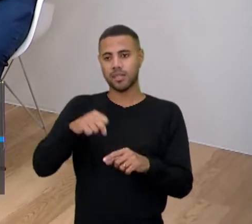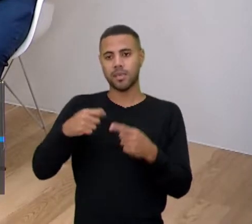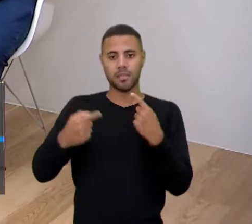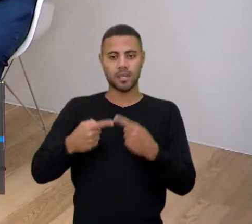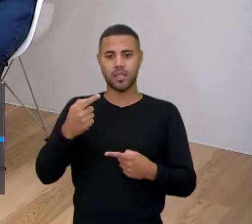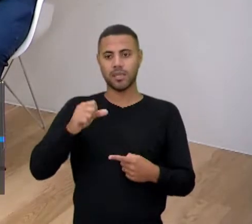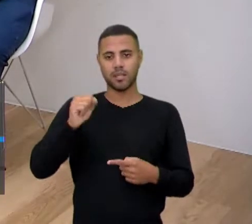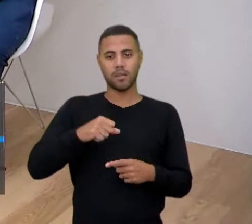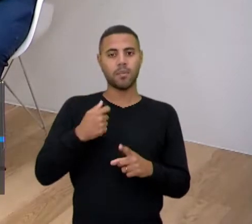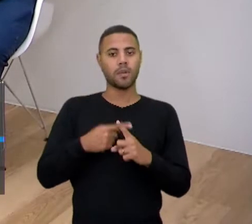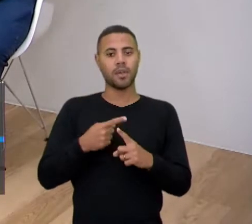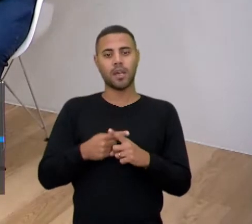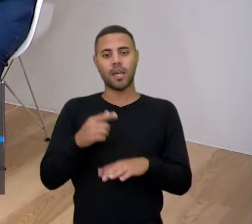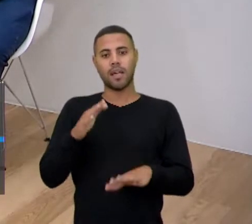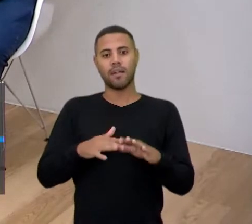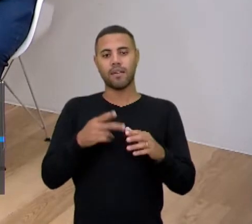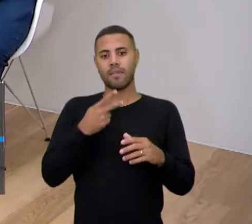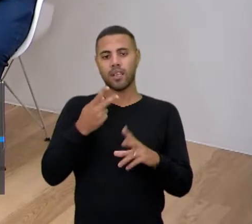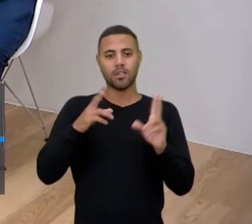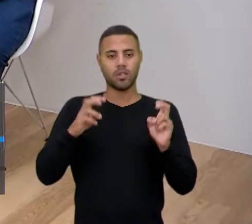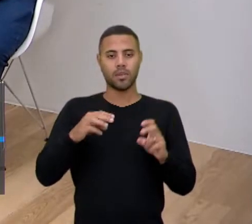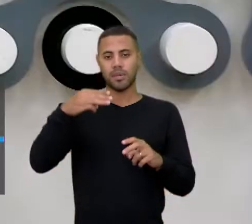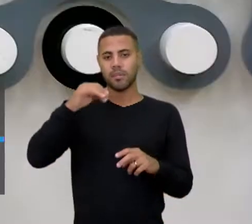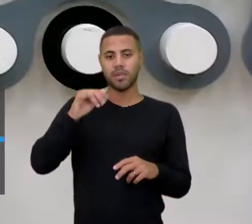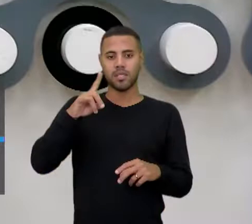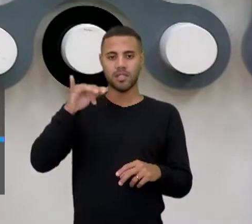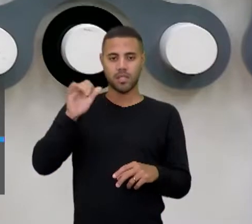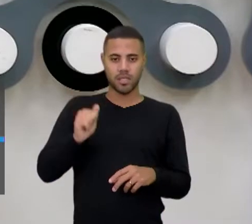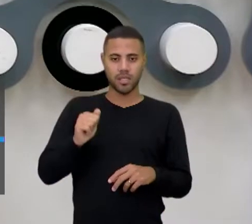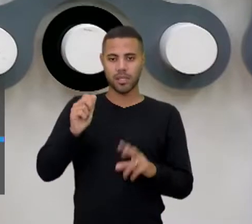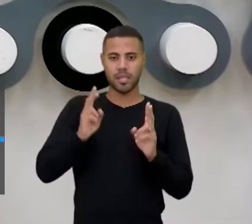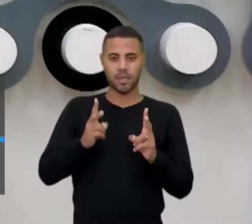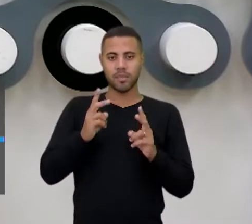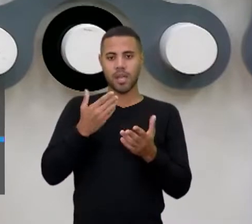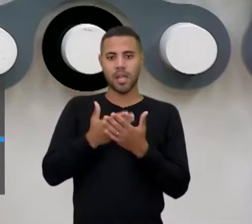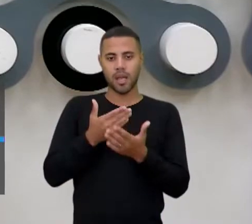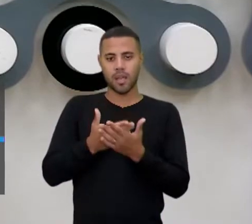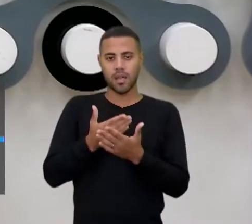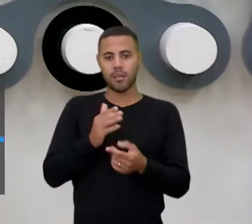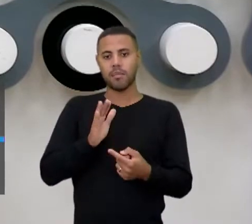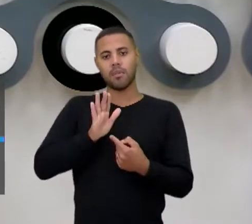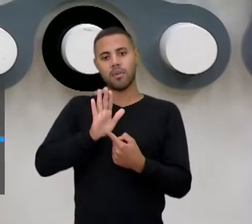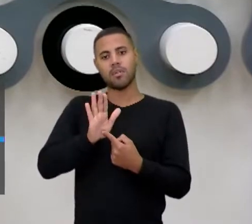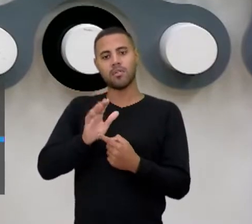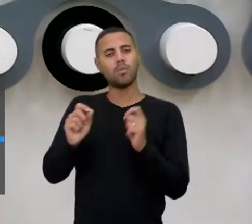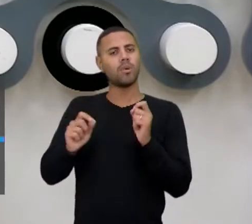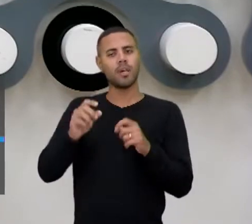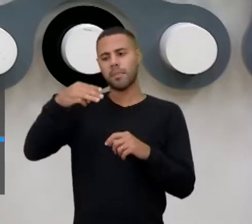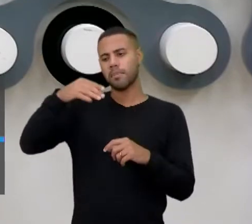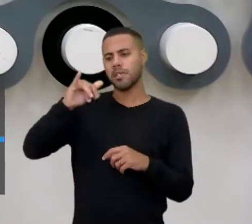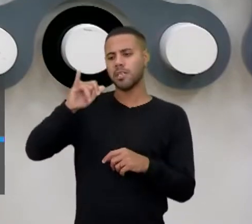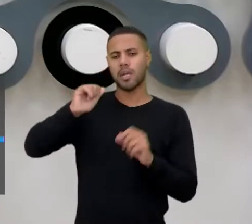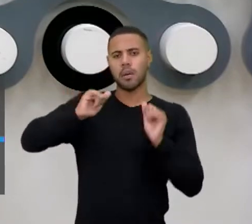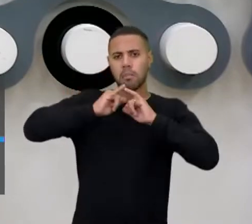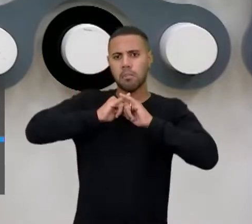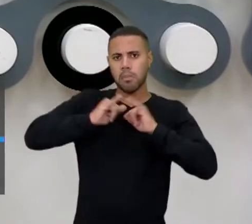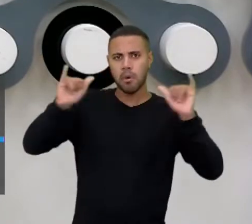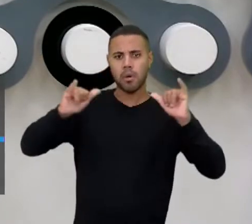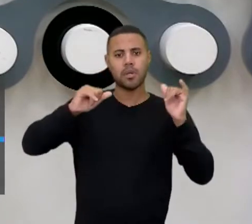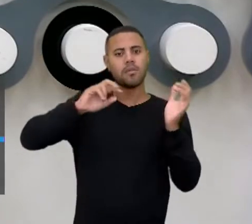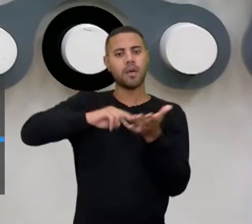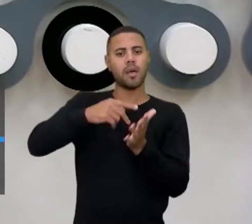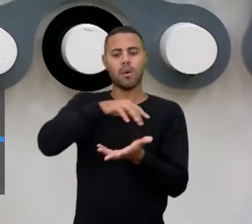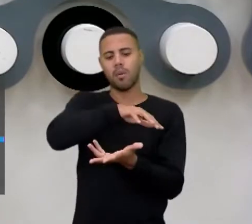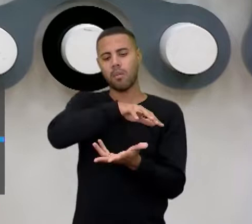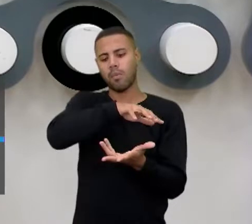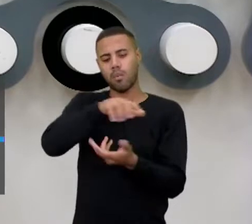pouquinho, porque quando a gente fala de mídia, né, durante todas as aulas a gente tem falado isso, quando a gente está falando de mídia, a gente está falando aí do mundo